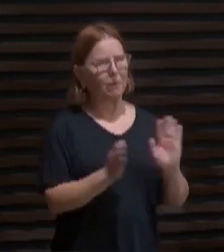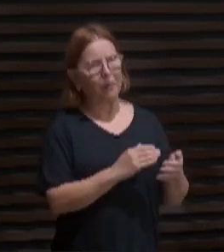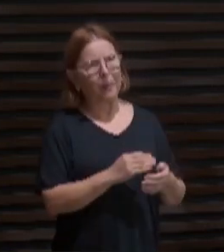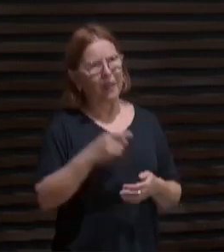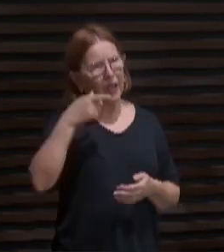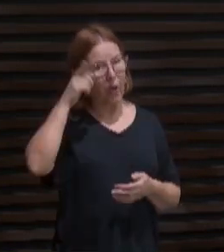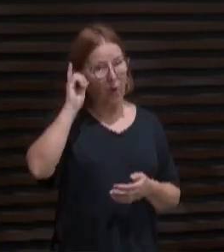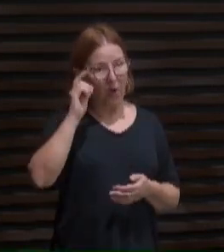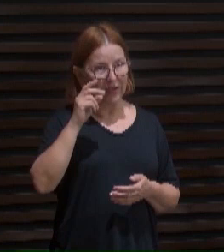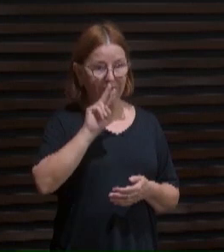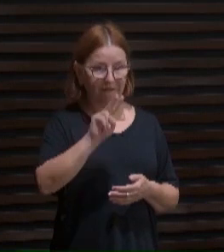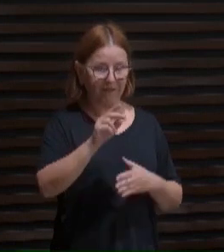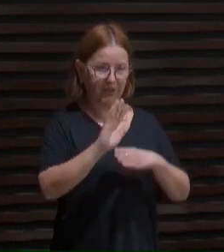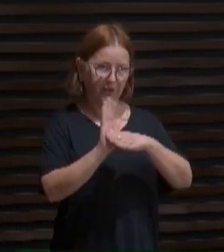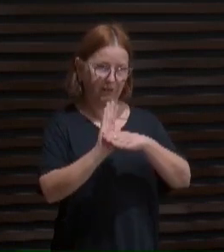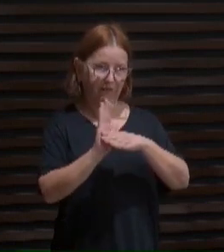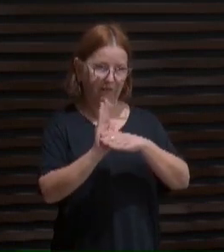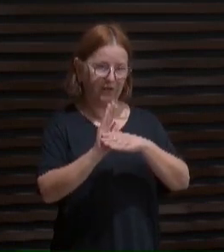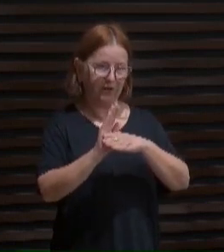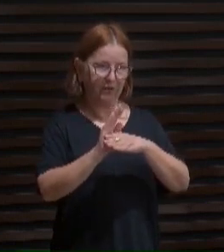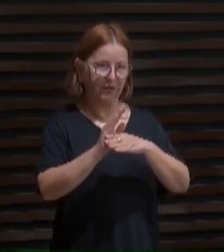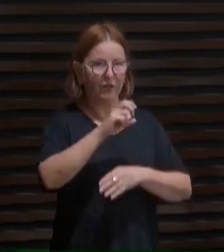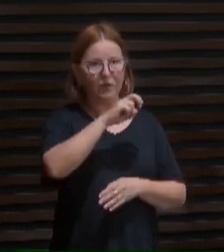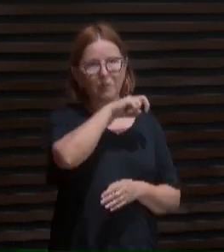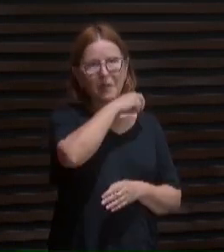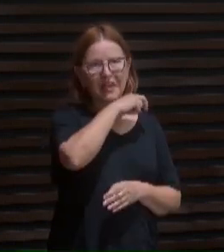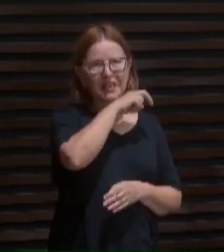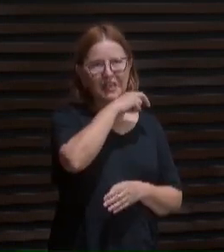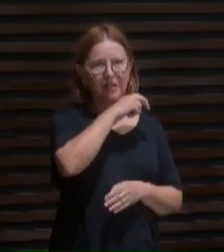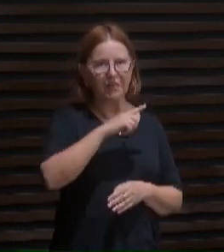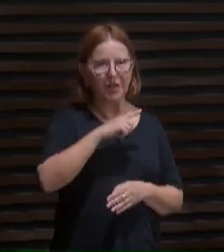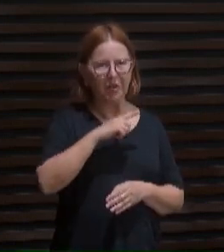num vídeo uma cascavel parindo